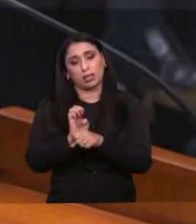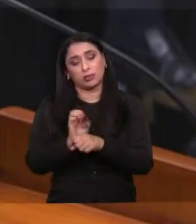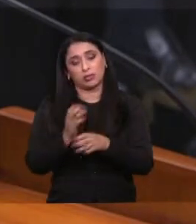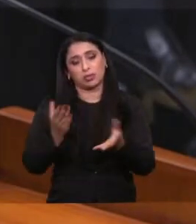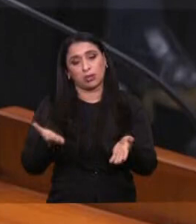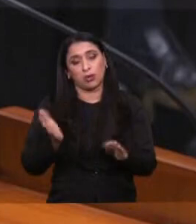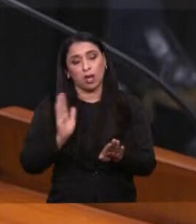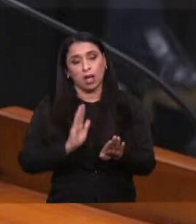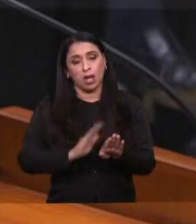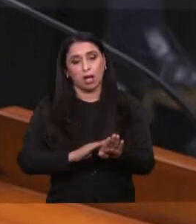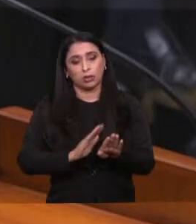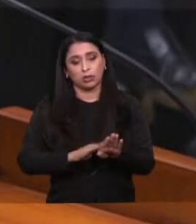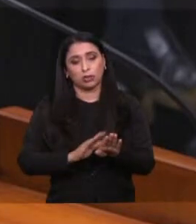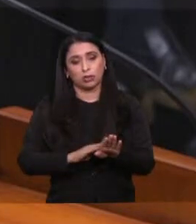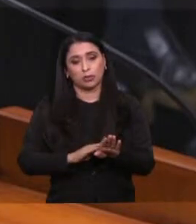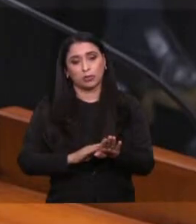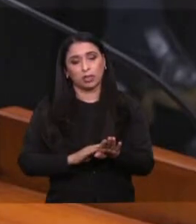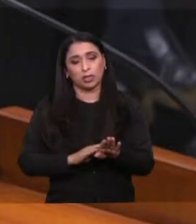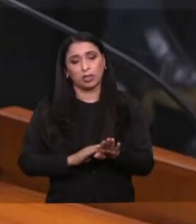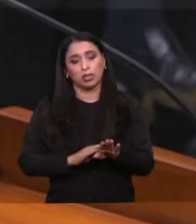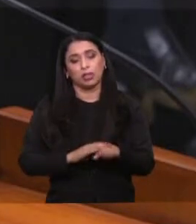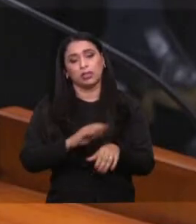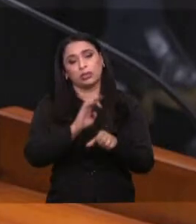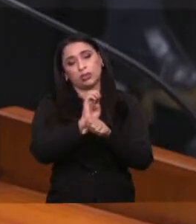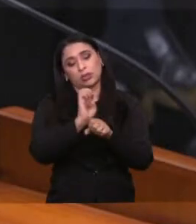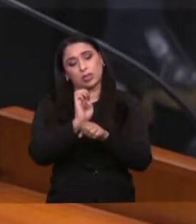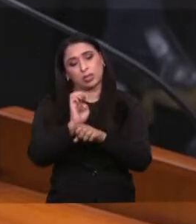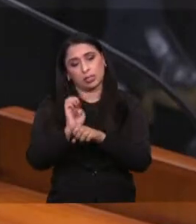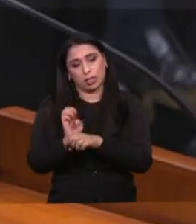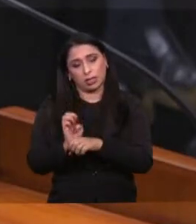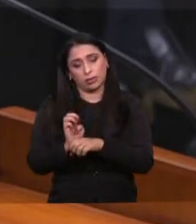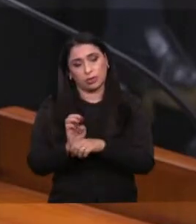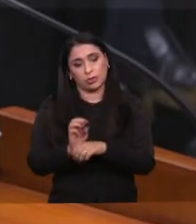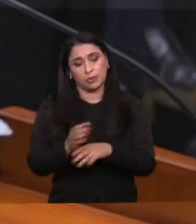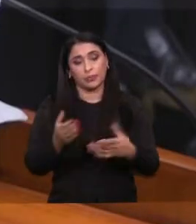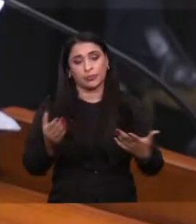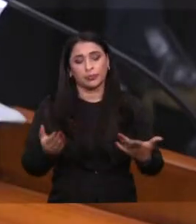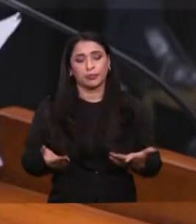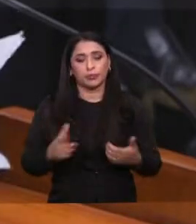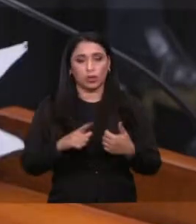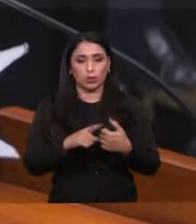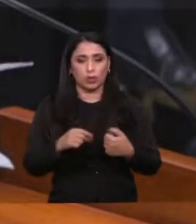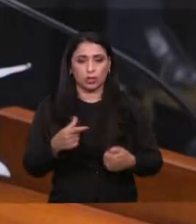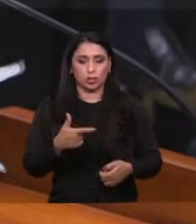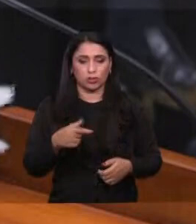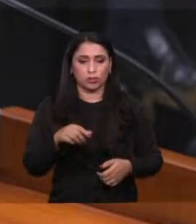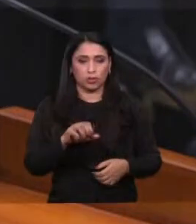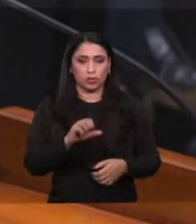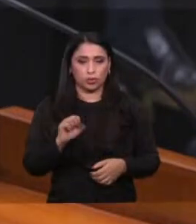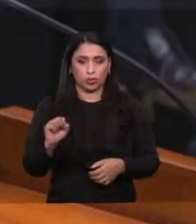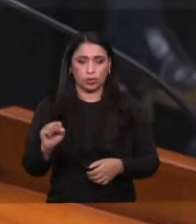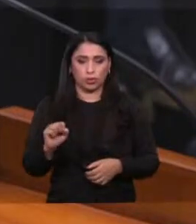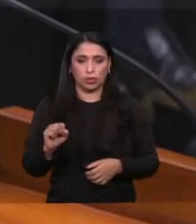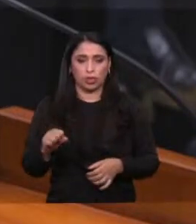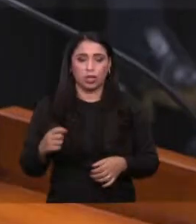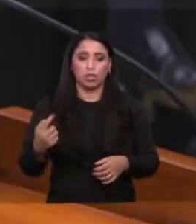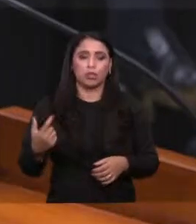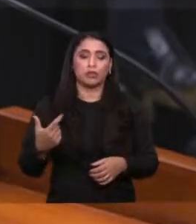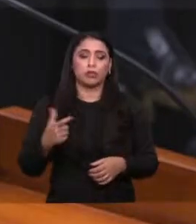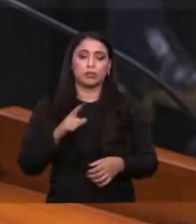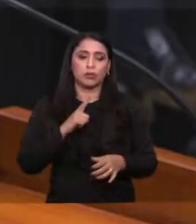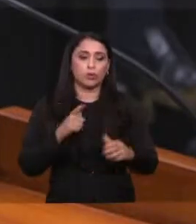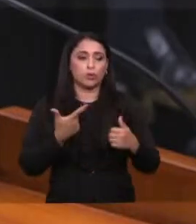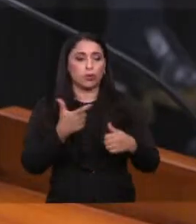a autonomia dos Estados-membros. Com relação ao artigo 28, que foi o outro